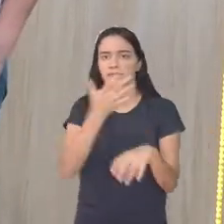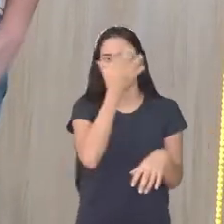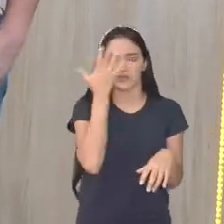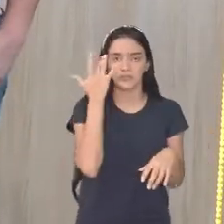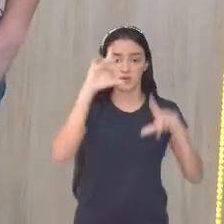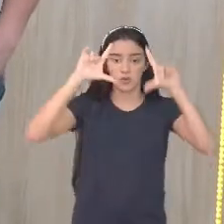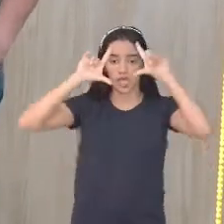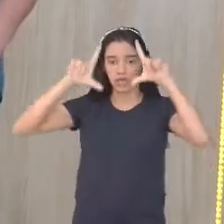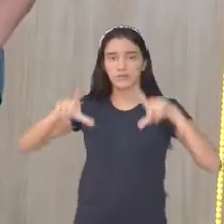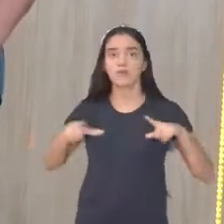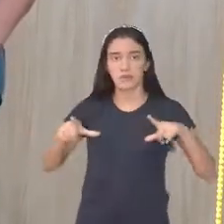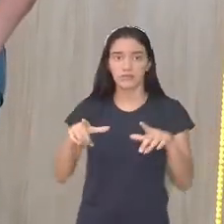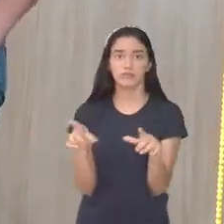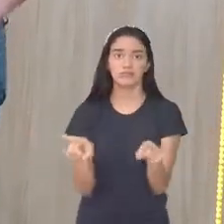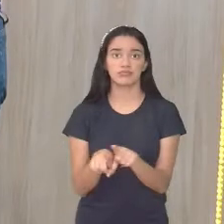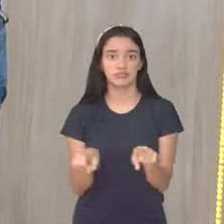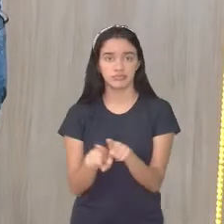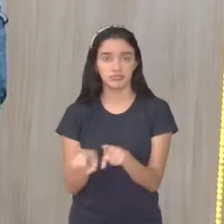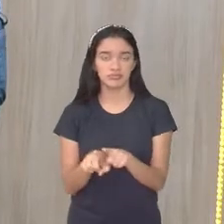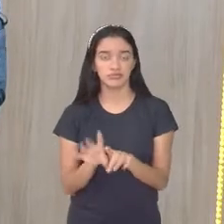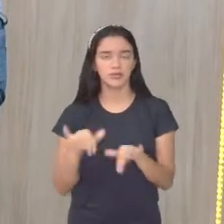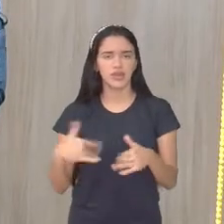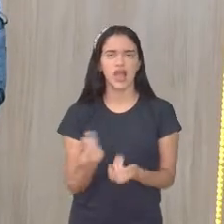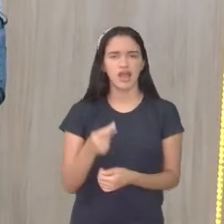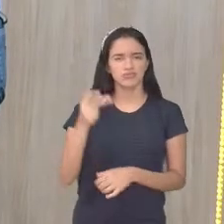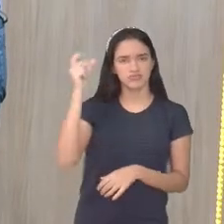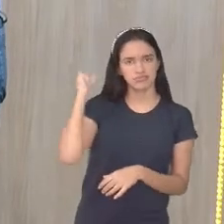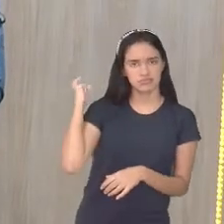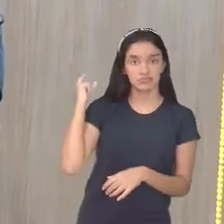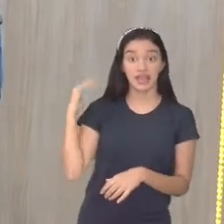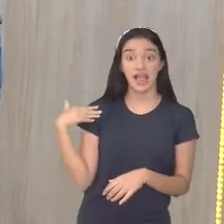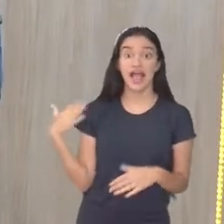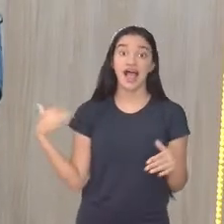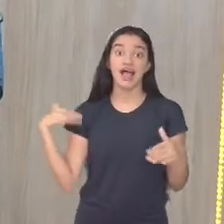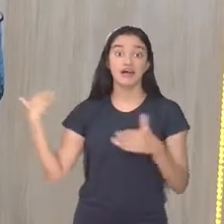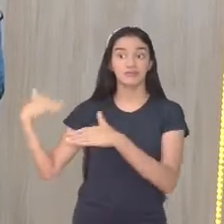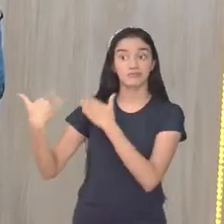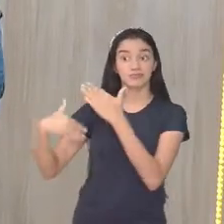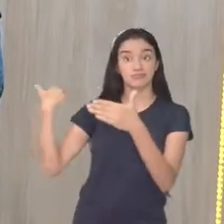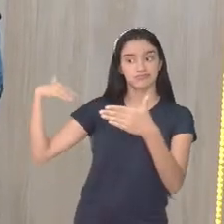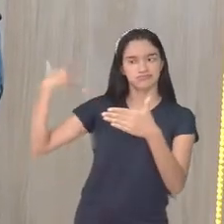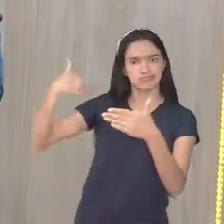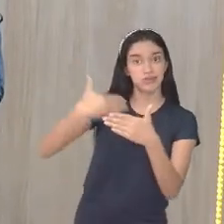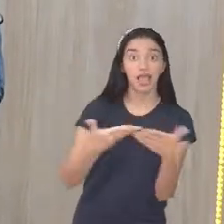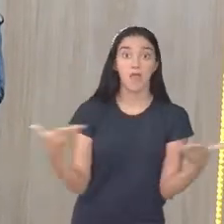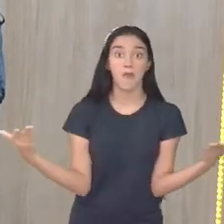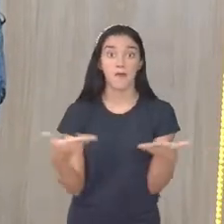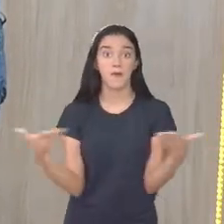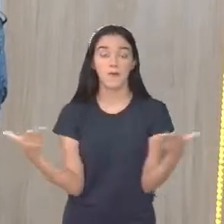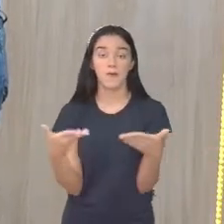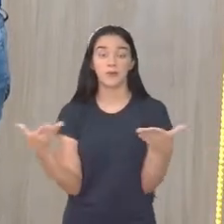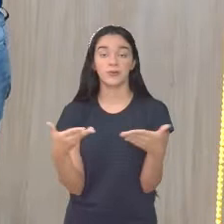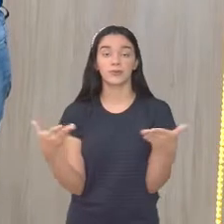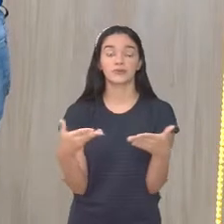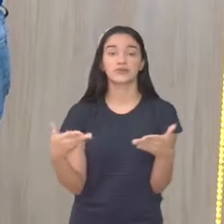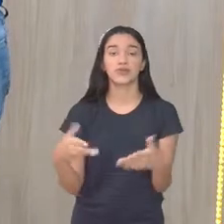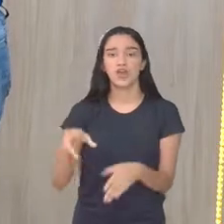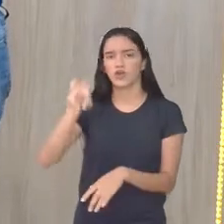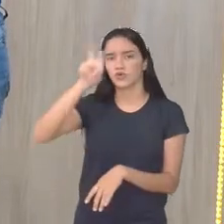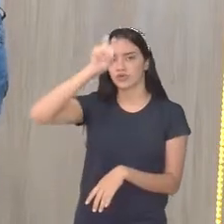lá? Bom dia, né? Vamos assim, contextualizar para os meninos. Primeiro fazer uma leitura de imagem. Eu gosto muito que